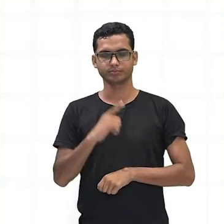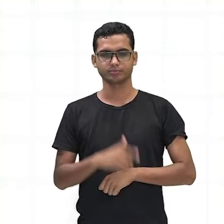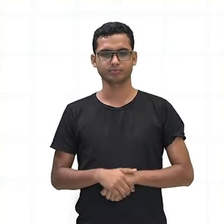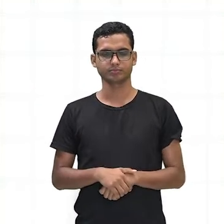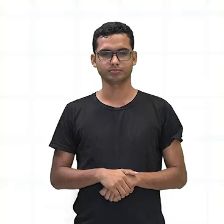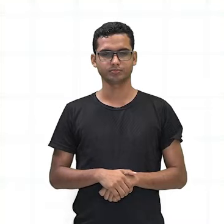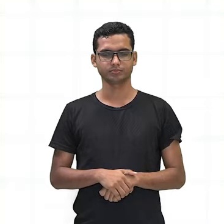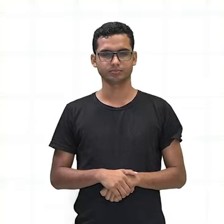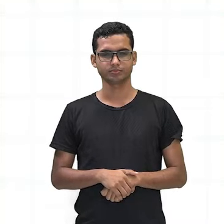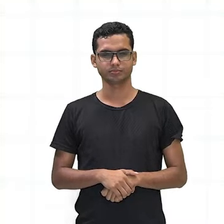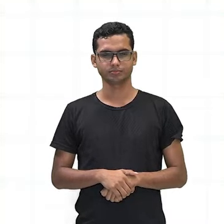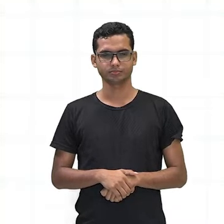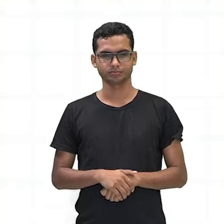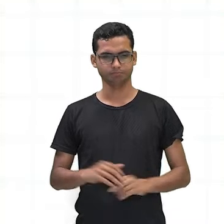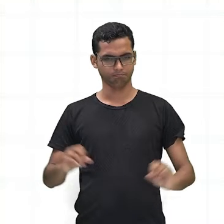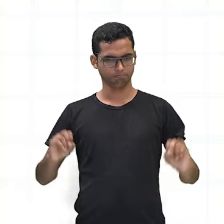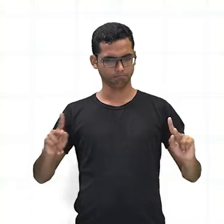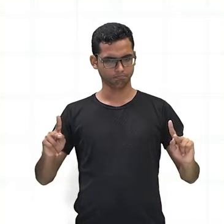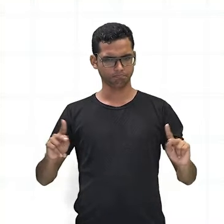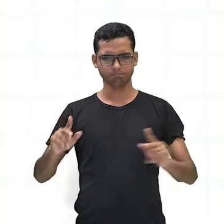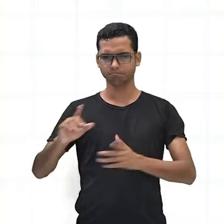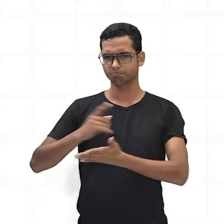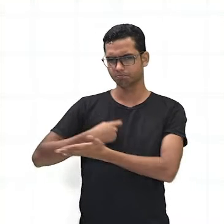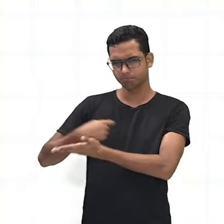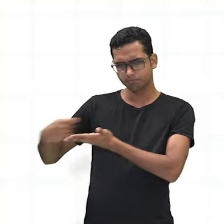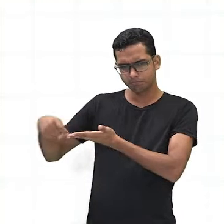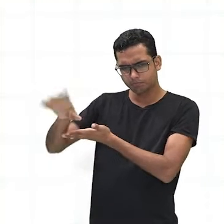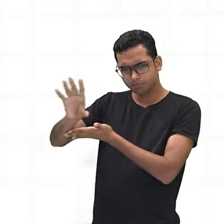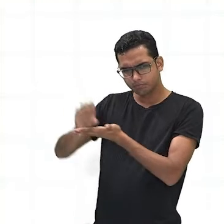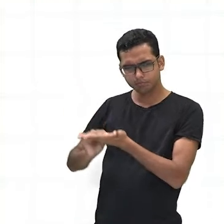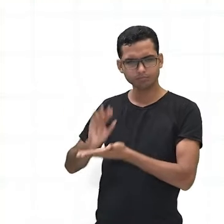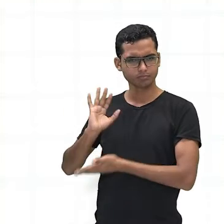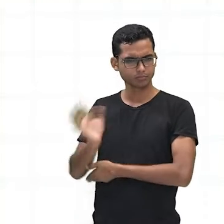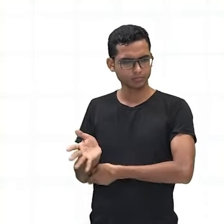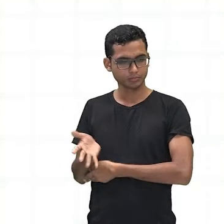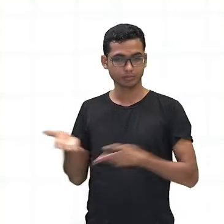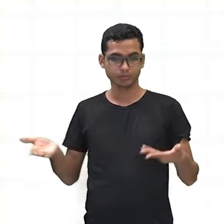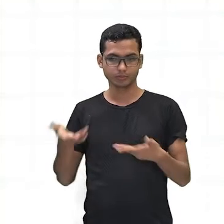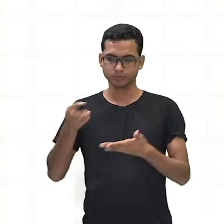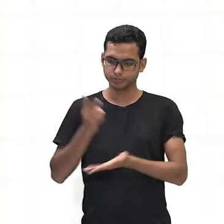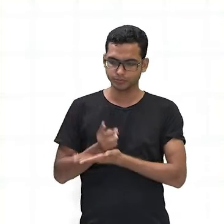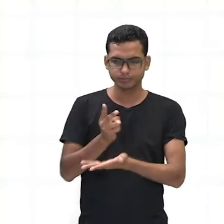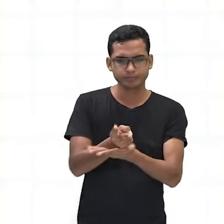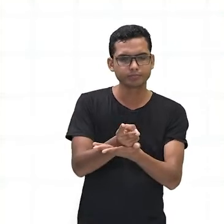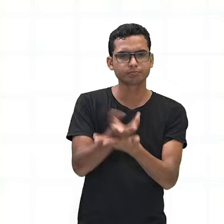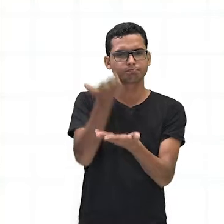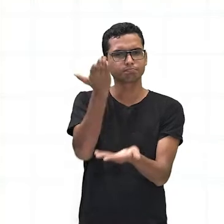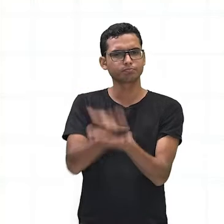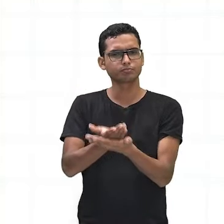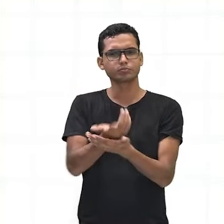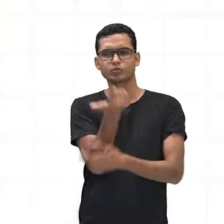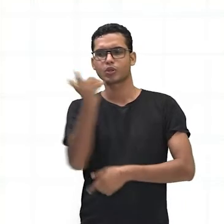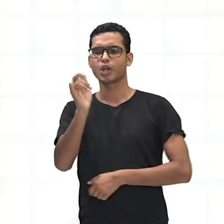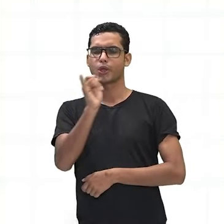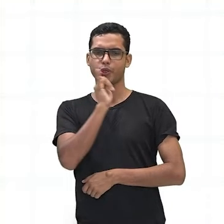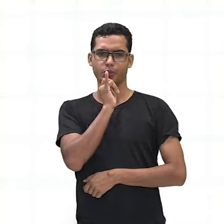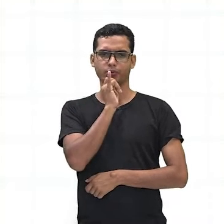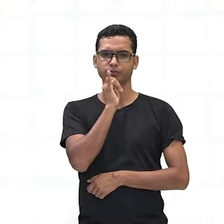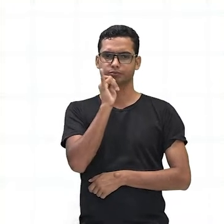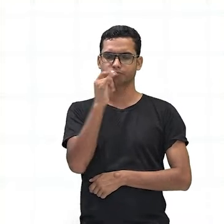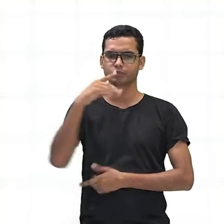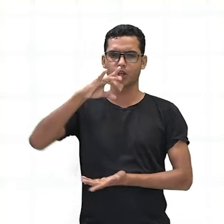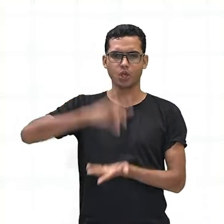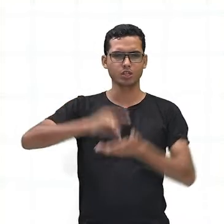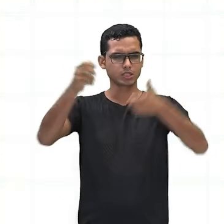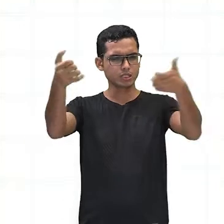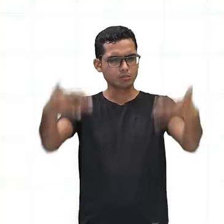Ok? Então, já anotaram direitinho? Nós vamos agora continuar vendo mais exemplos para que fique bem